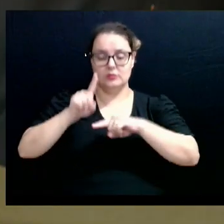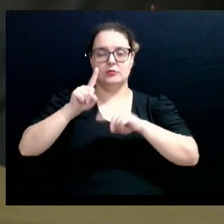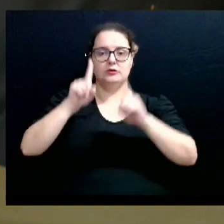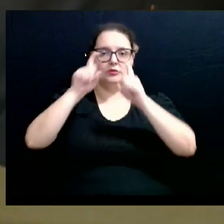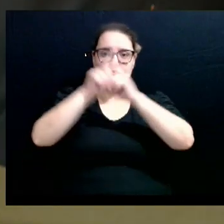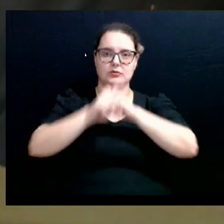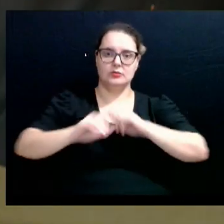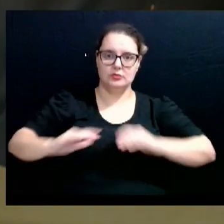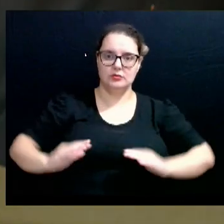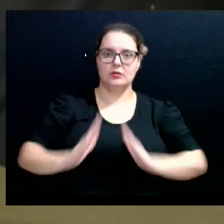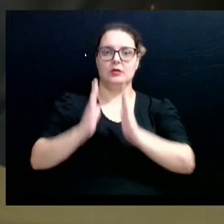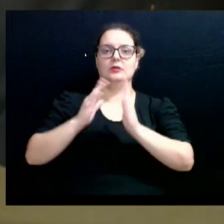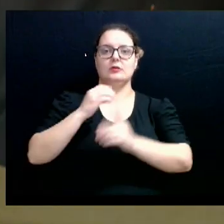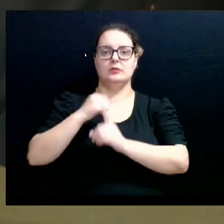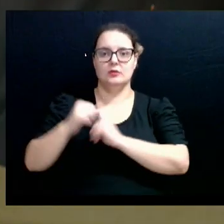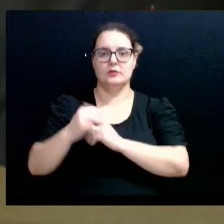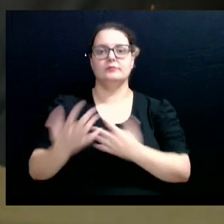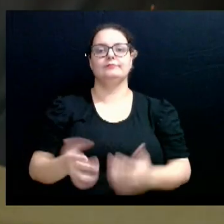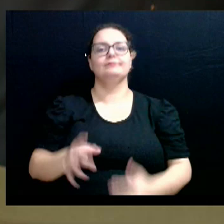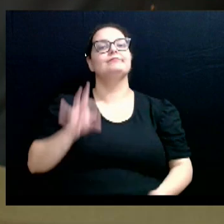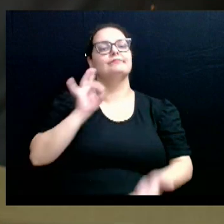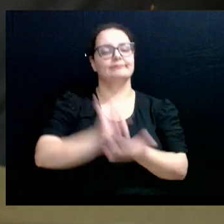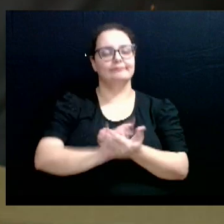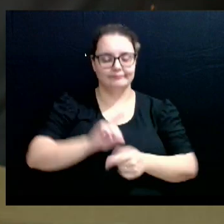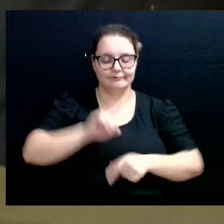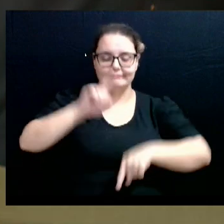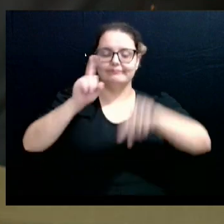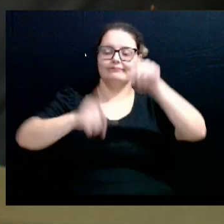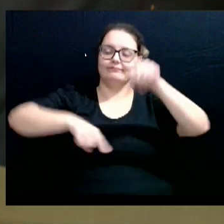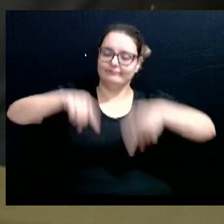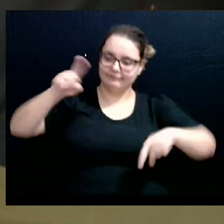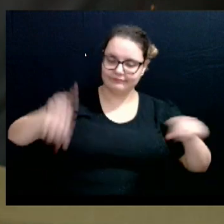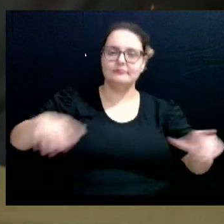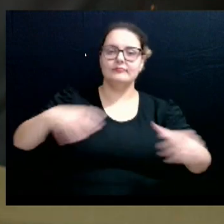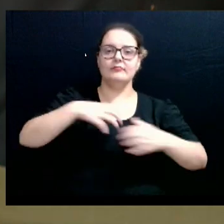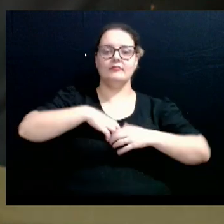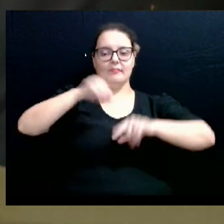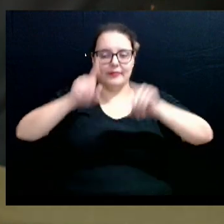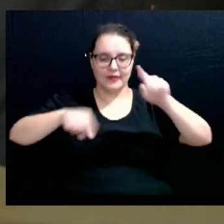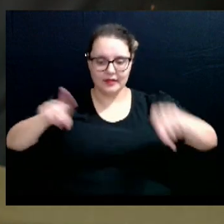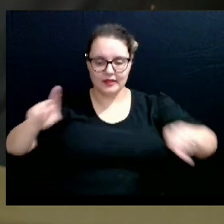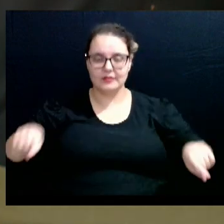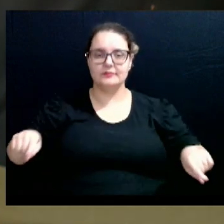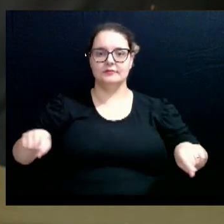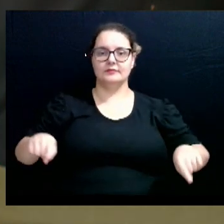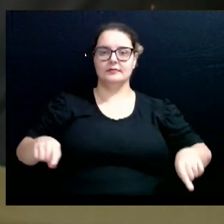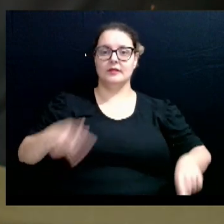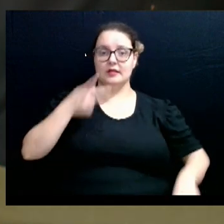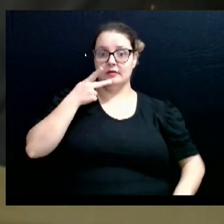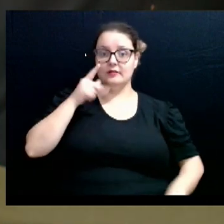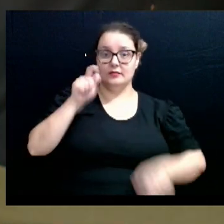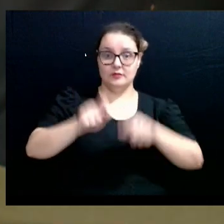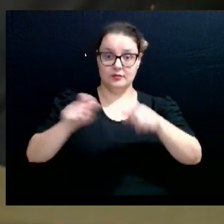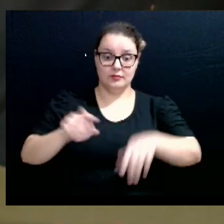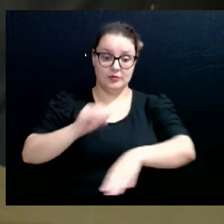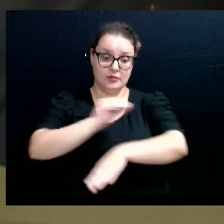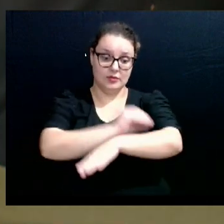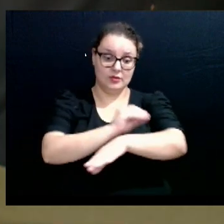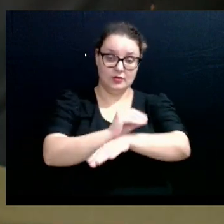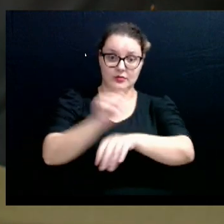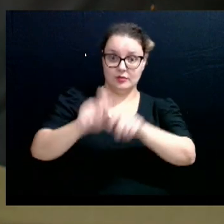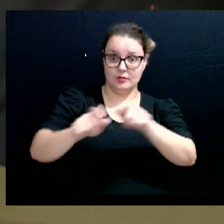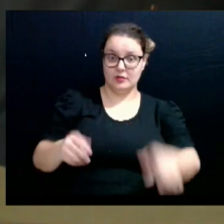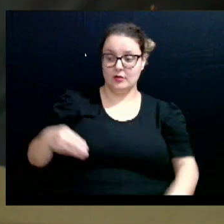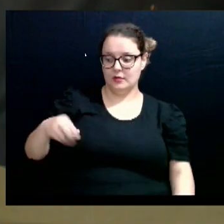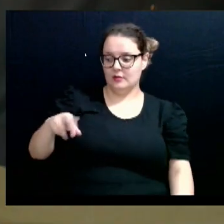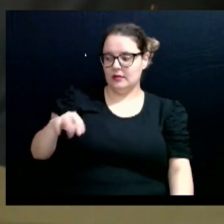sociais. Realmente é uma montanha-russa e hoje a gente fala de pessoas que cuidam de pessoas, né, Marisa? Na